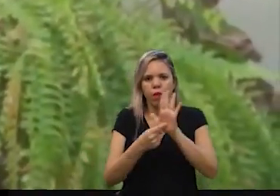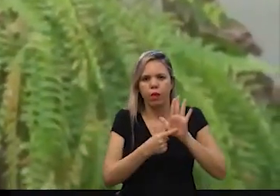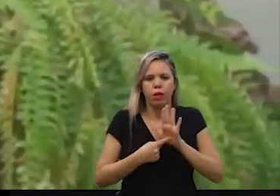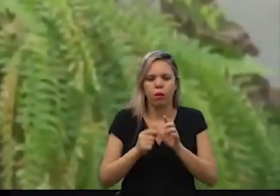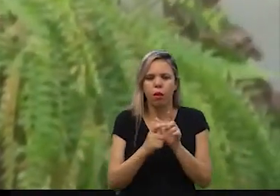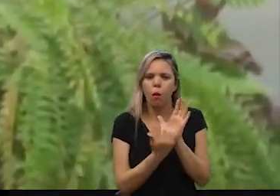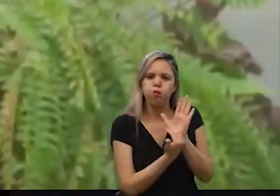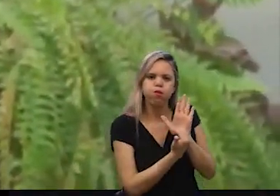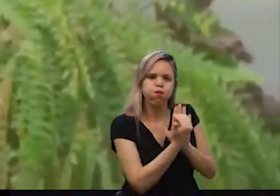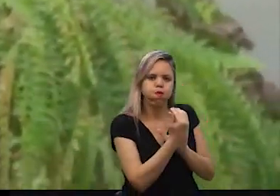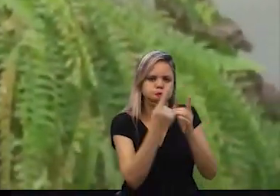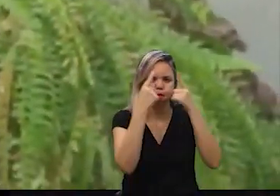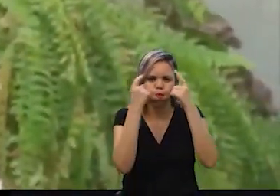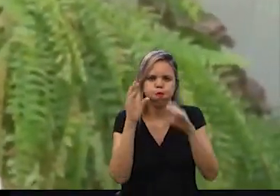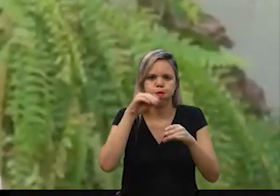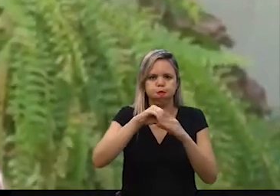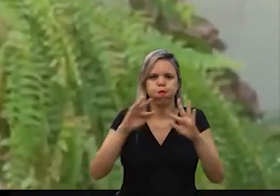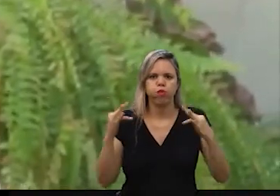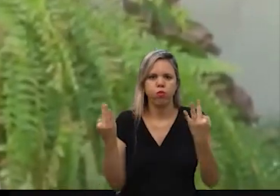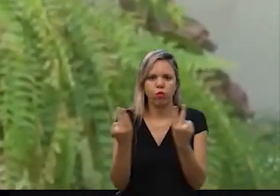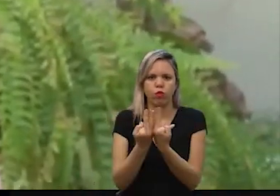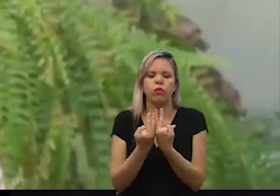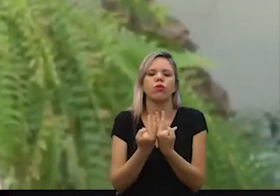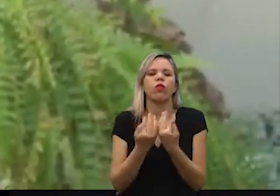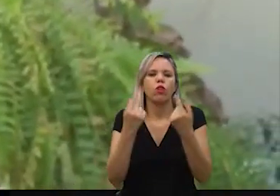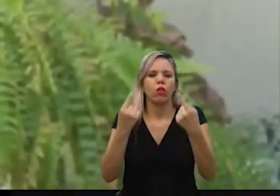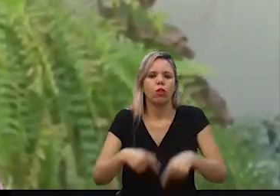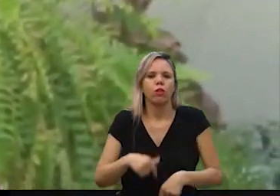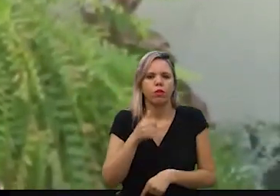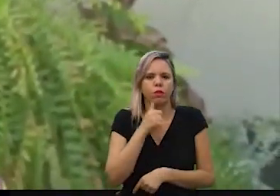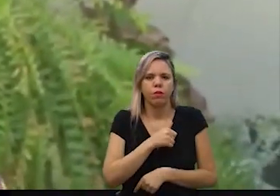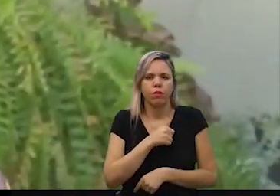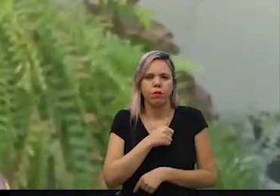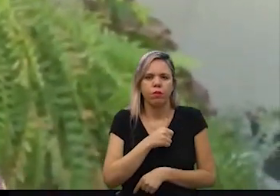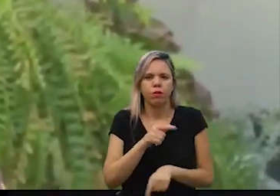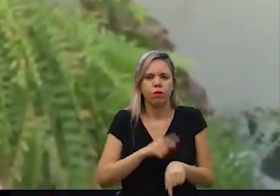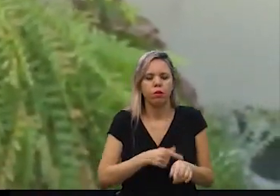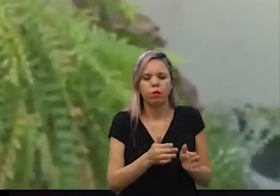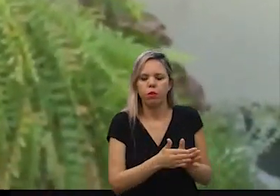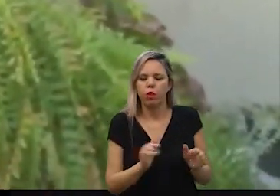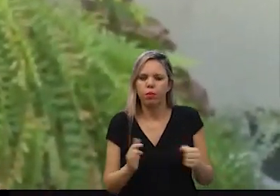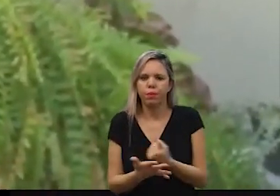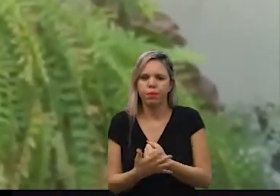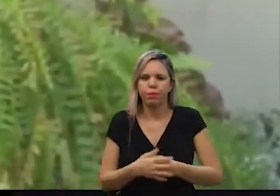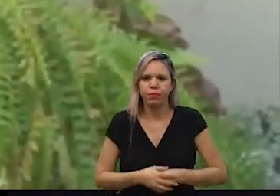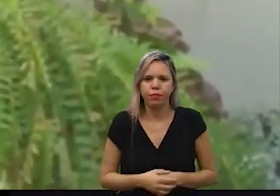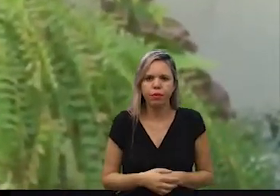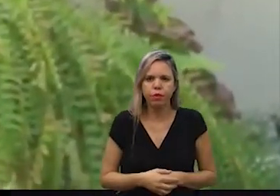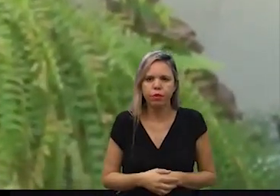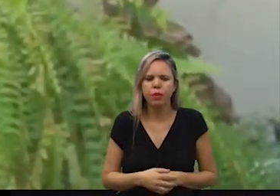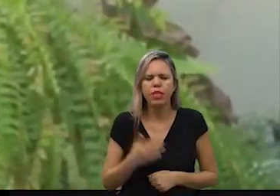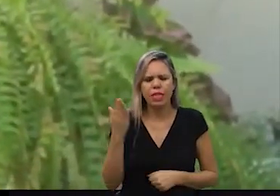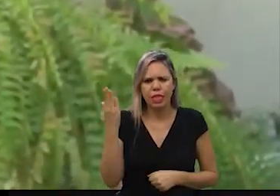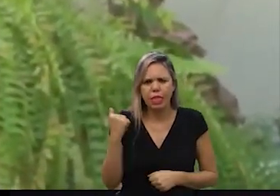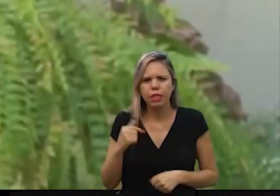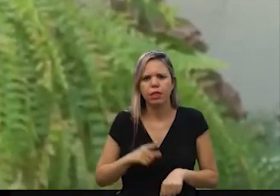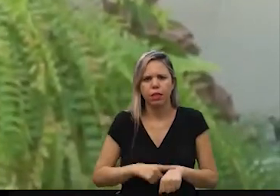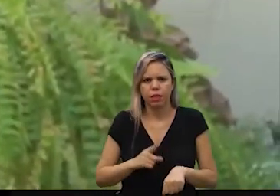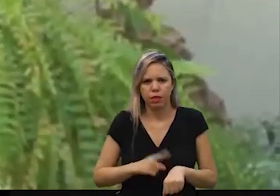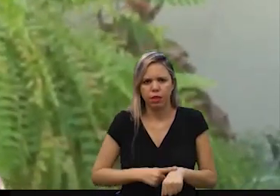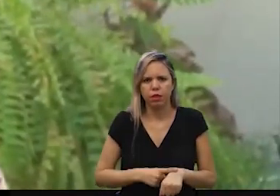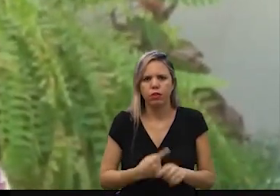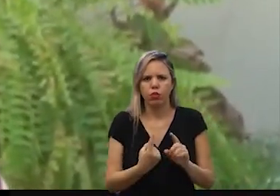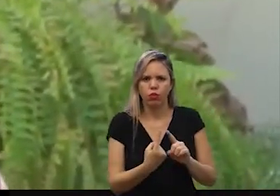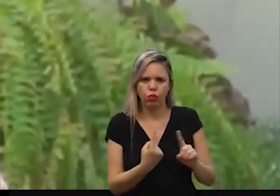o aumento da violência doméstica e familiar contra mulheres nesse momento de pandemia. A gente sabe que nesse momento